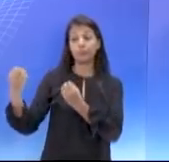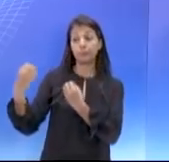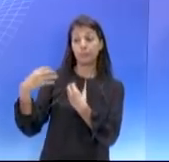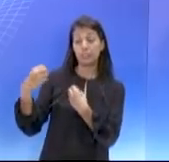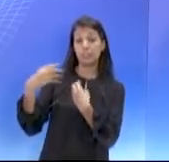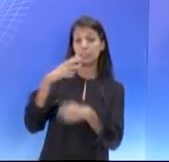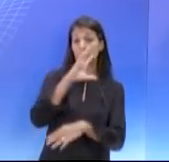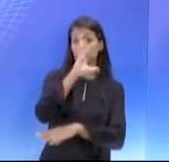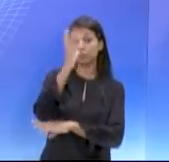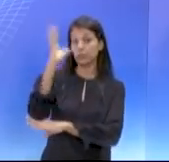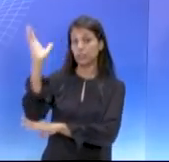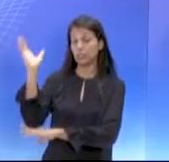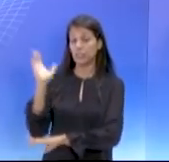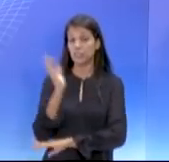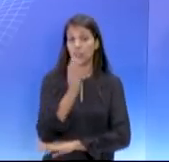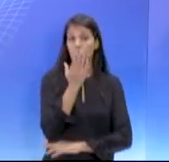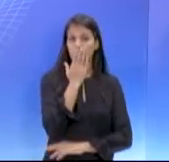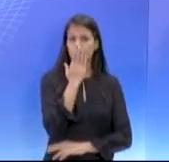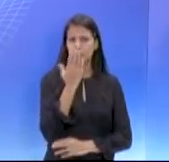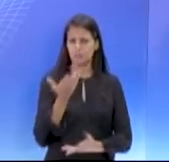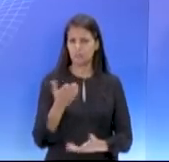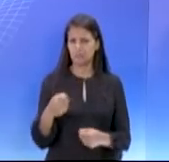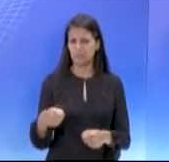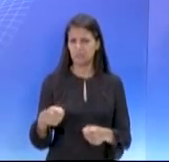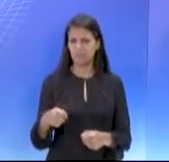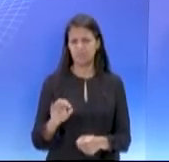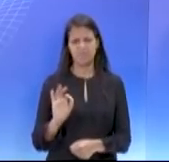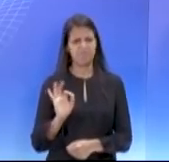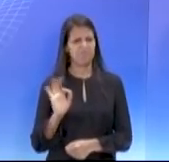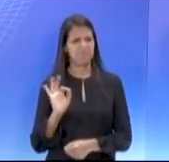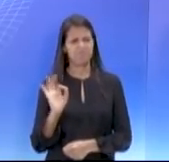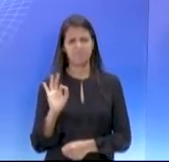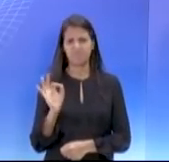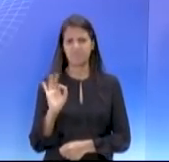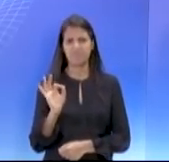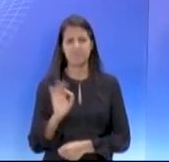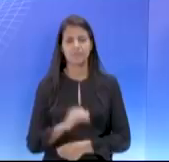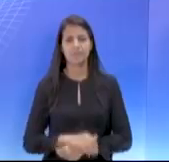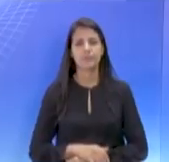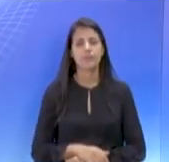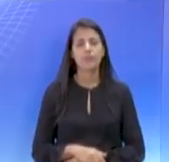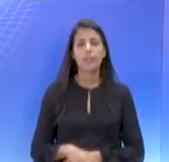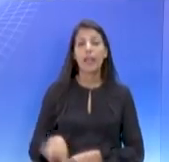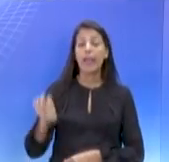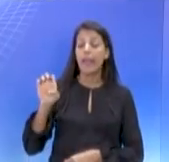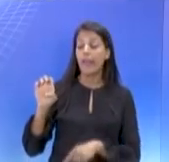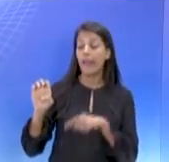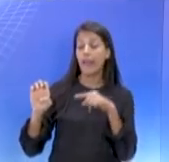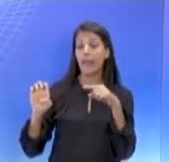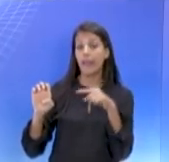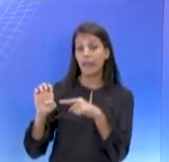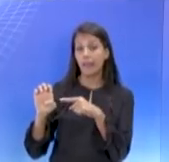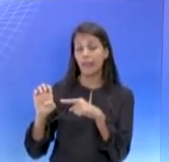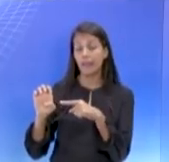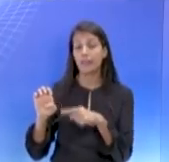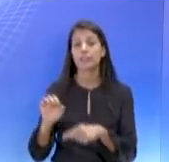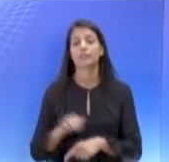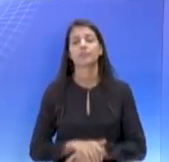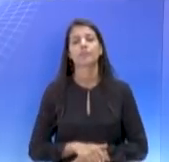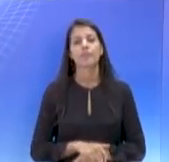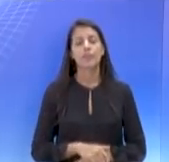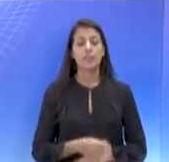a maioria, se eles vivem lá, né, no seu local de origem. Letra E, bem-estar e